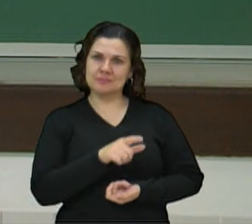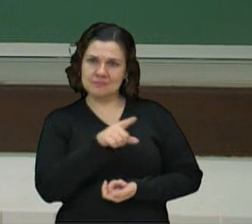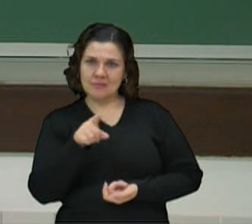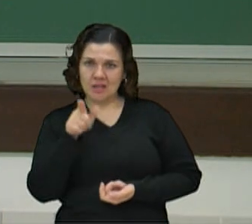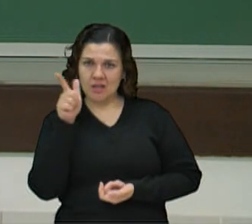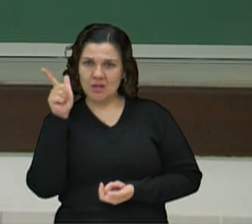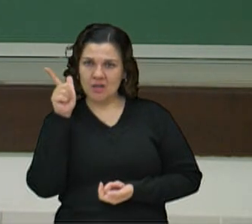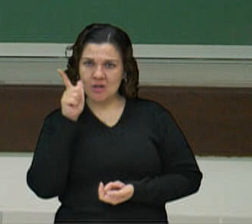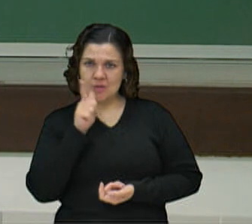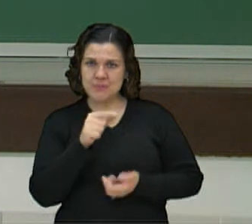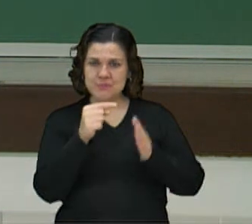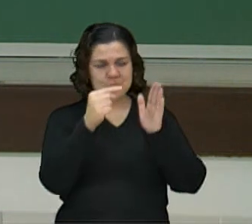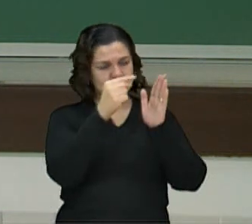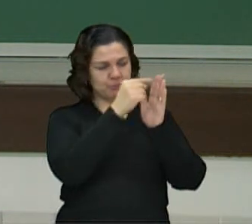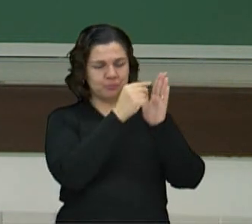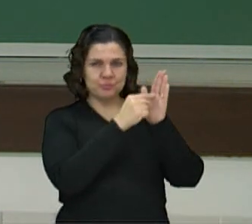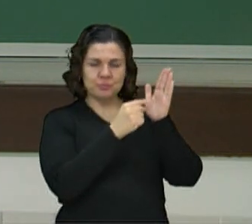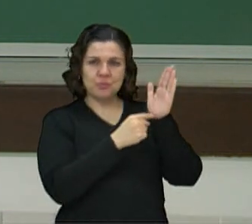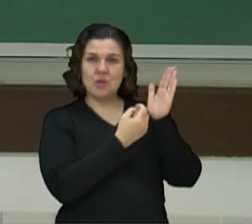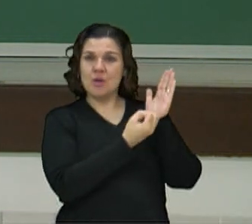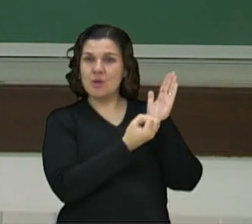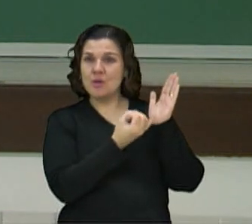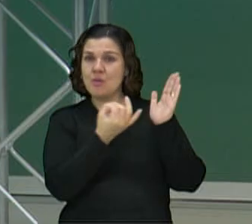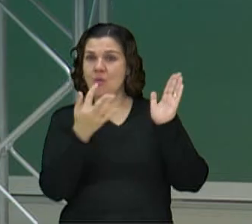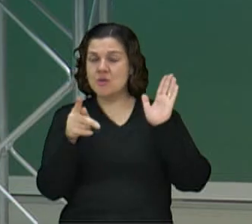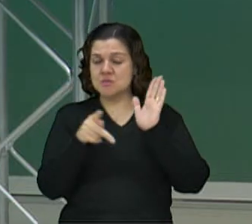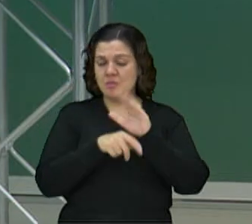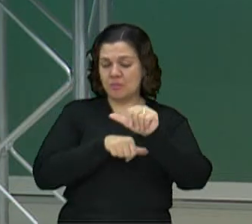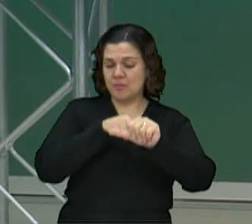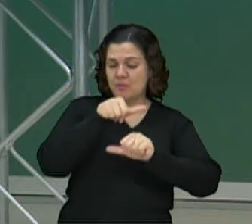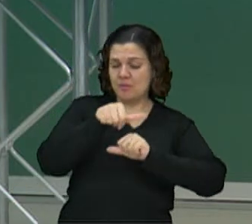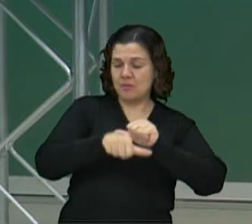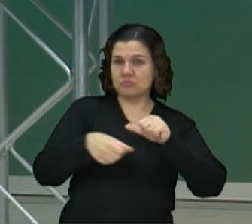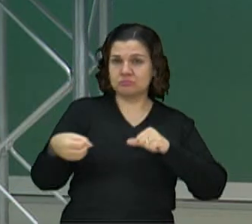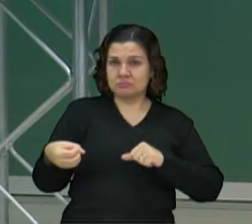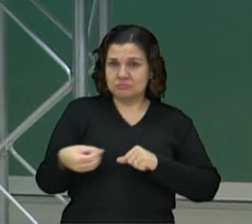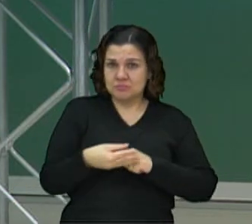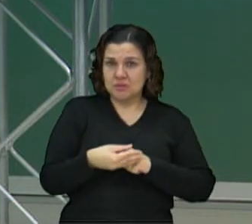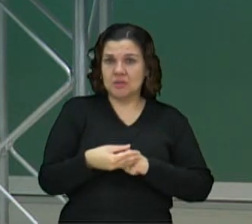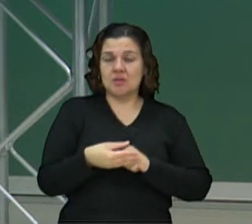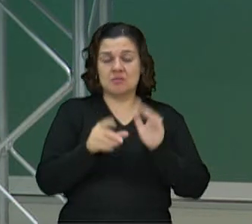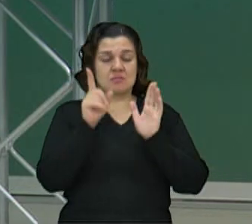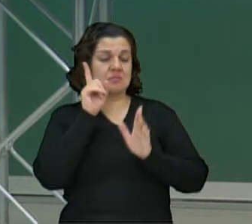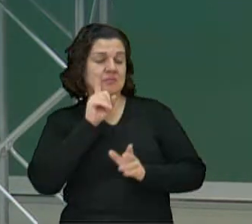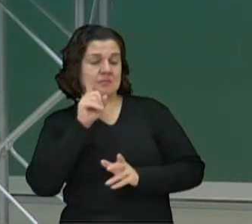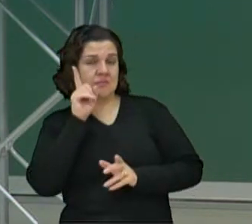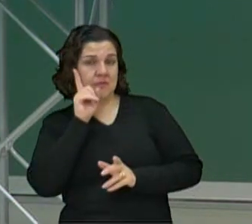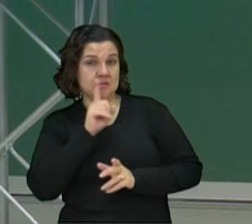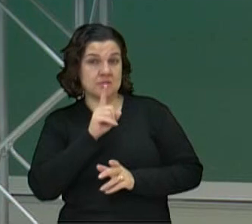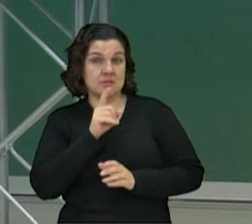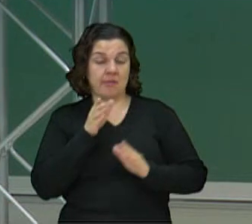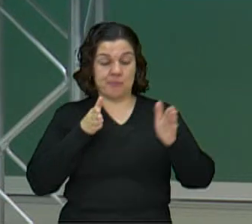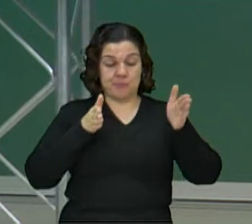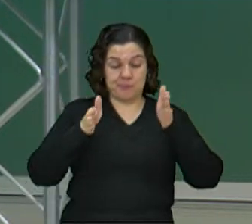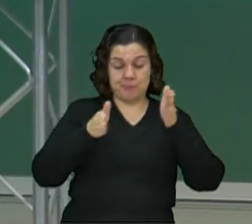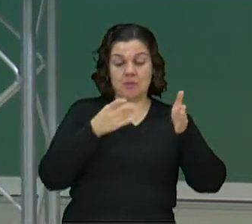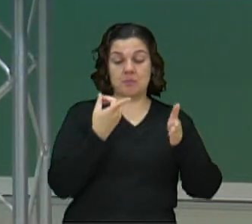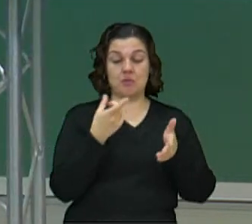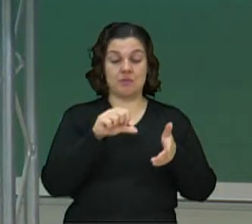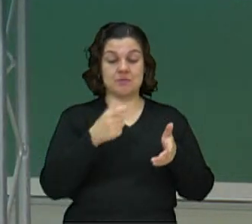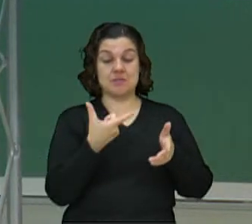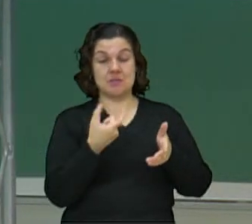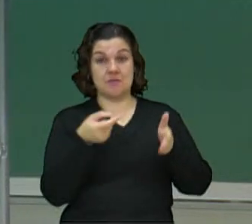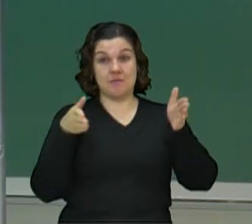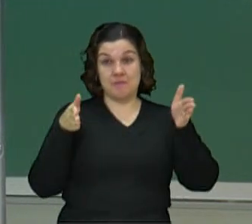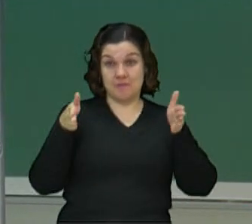conseguiu apontar quais foram as transformações ocorridas nos Estados Unidos na década de 20